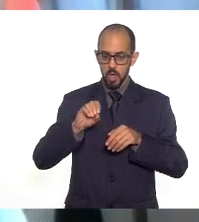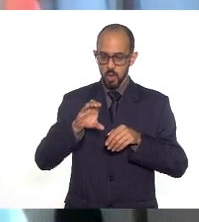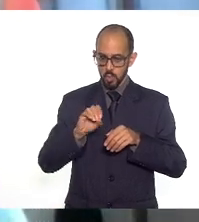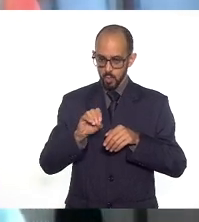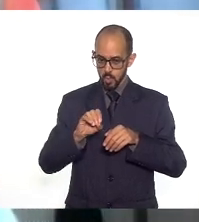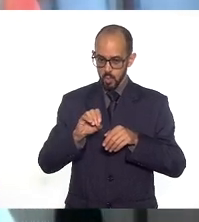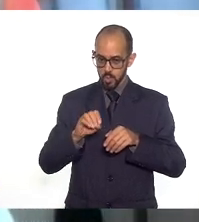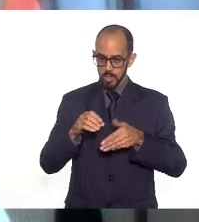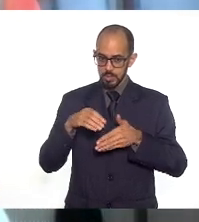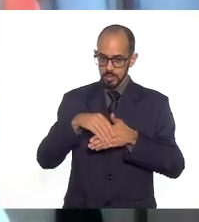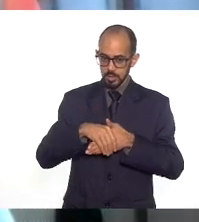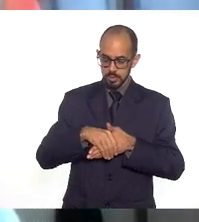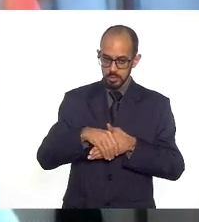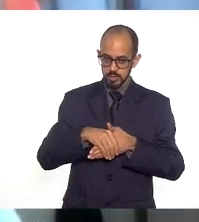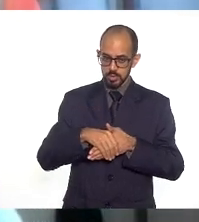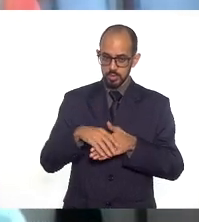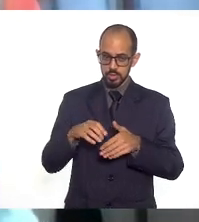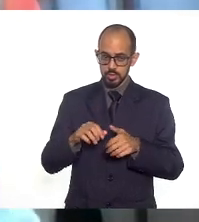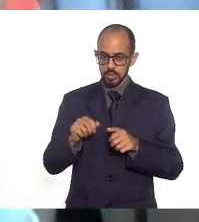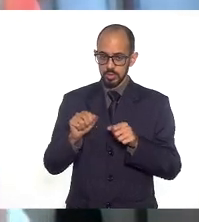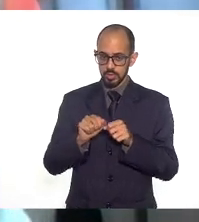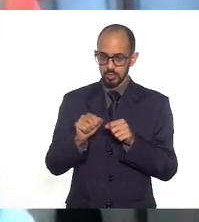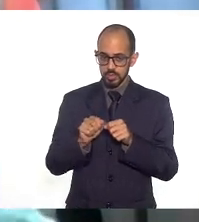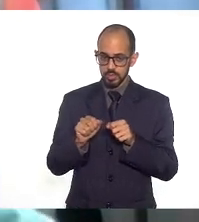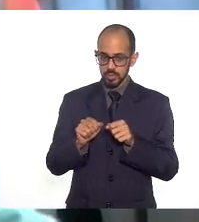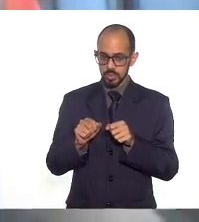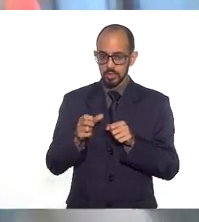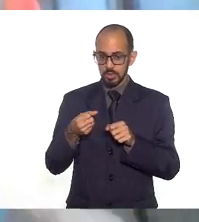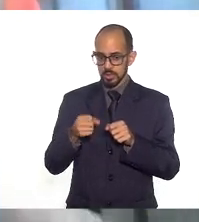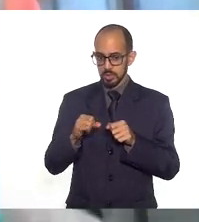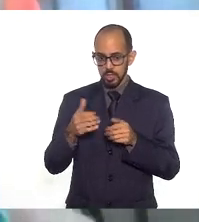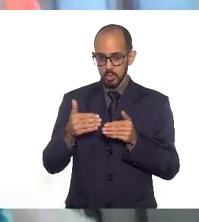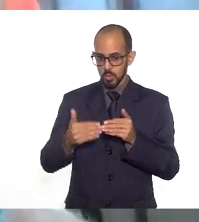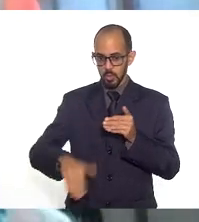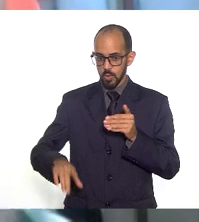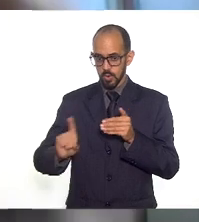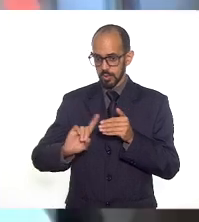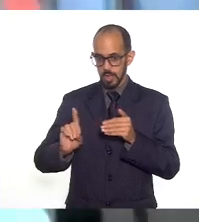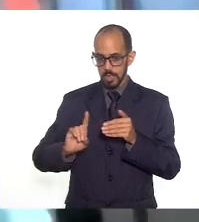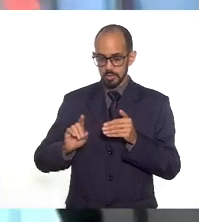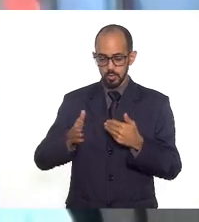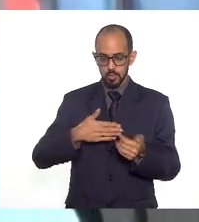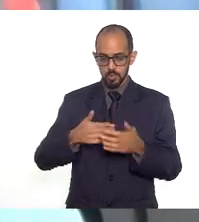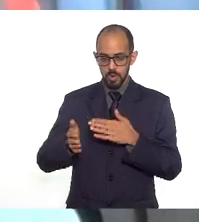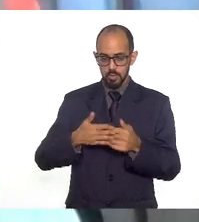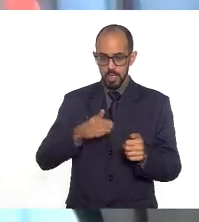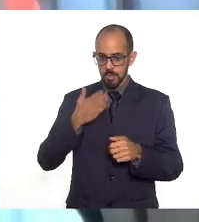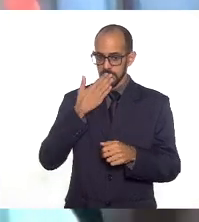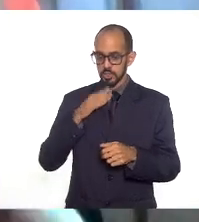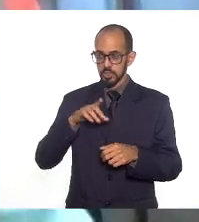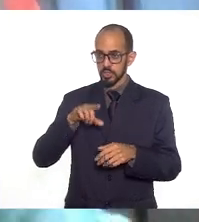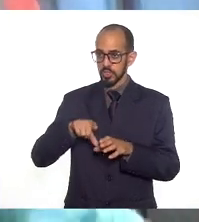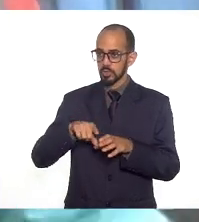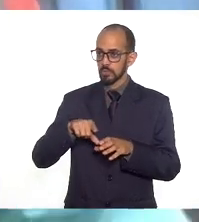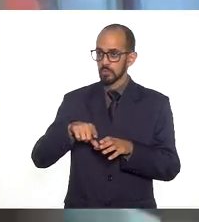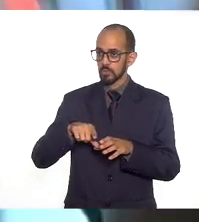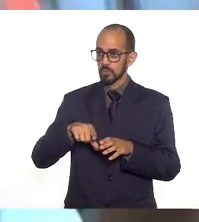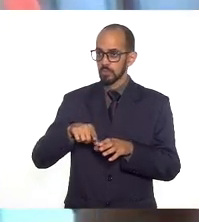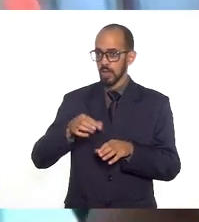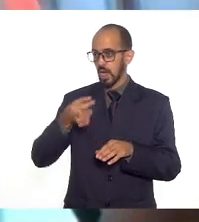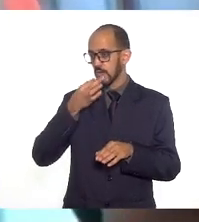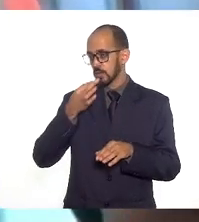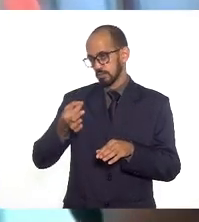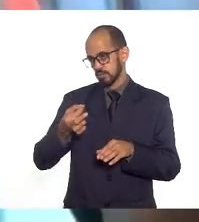anexações, que era votada em bloco, e quem não concordasse com alguma pediu destaque para aquela. Por exemplo, tem